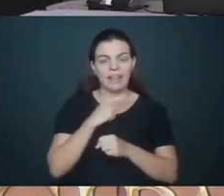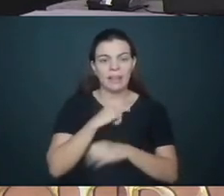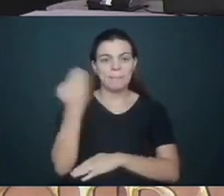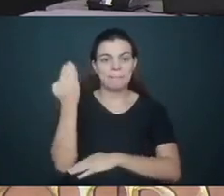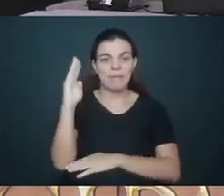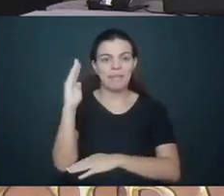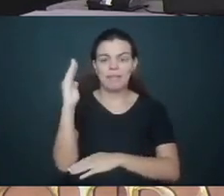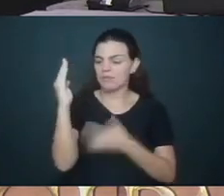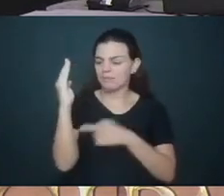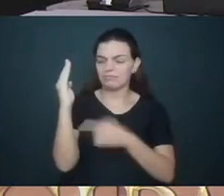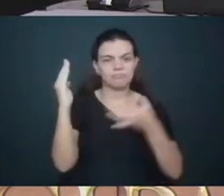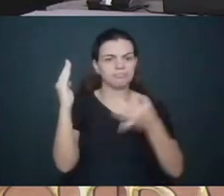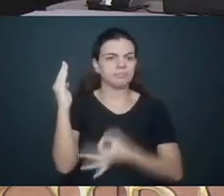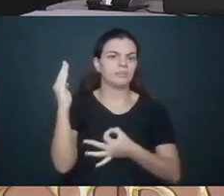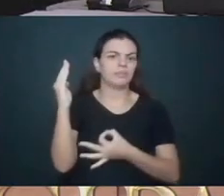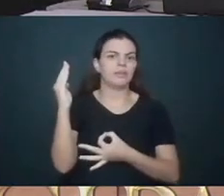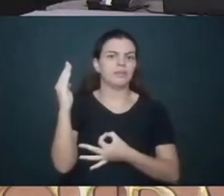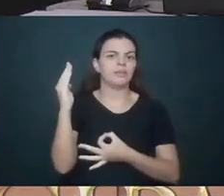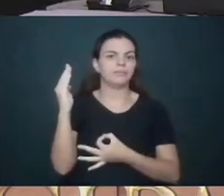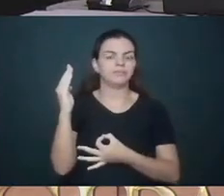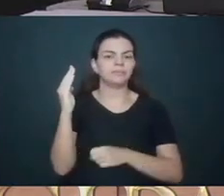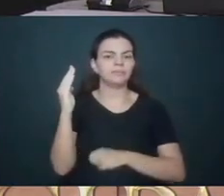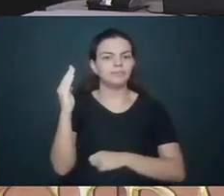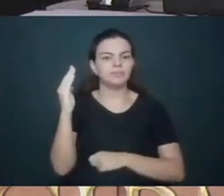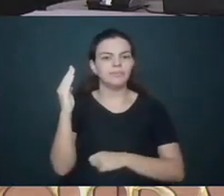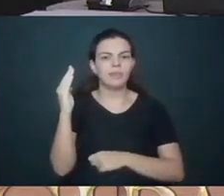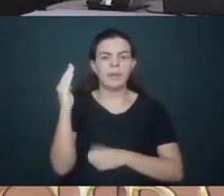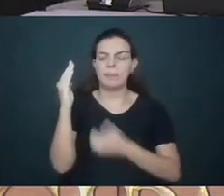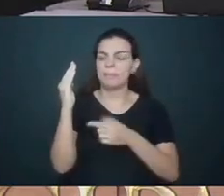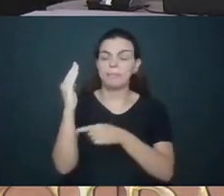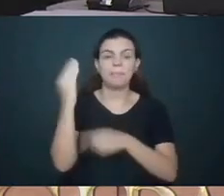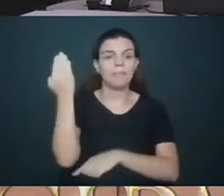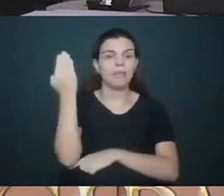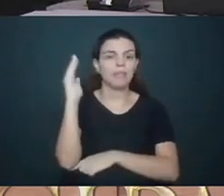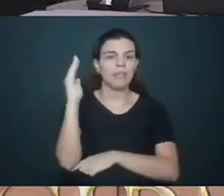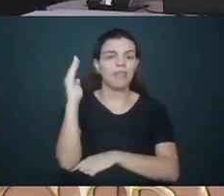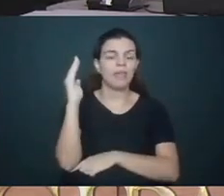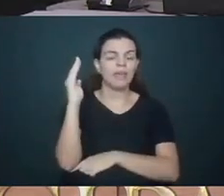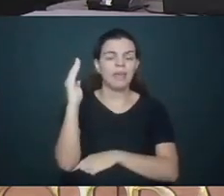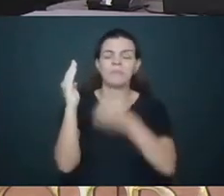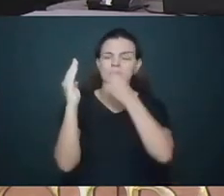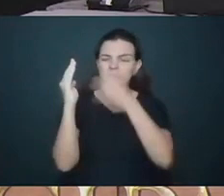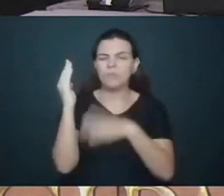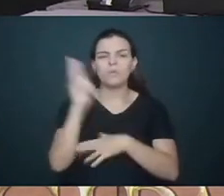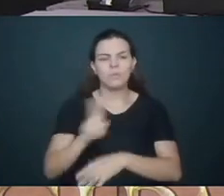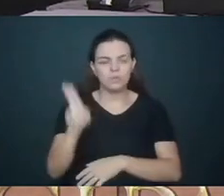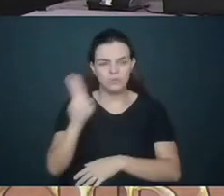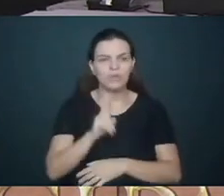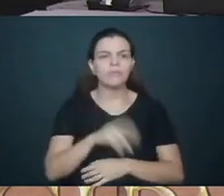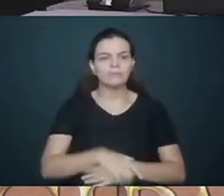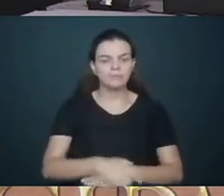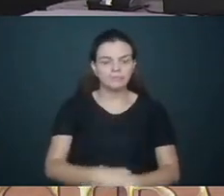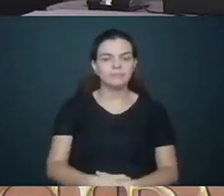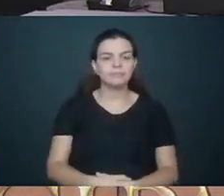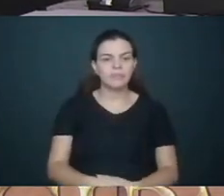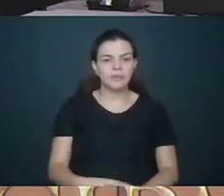certo? Você tem brancal, você tem cerne, madeira de primeira com 25 anos de idade da planta, para madeira. E